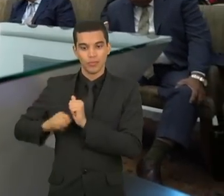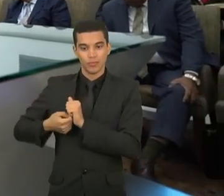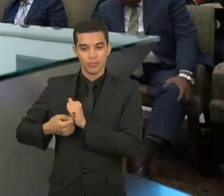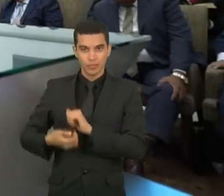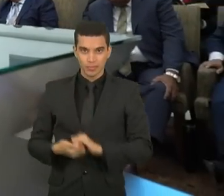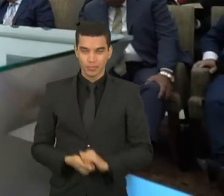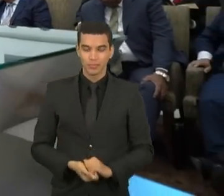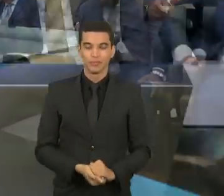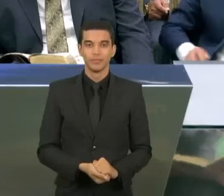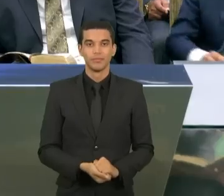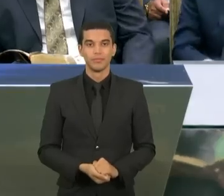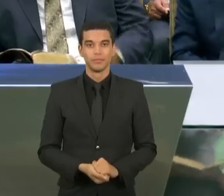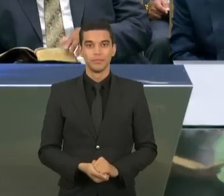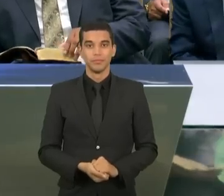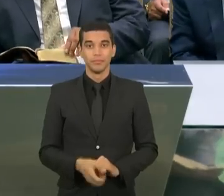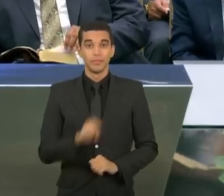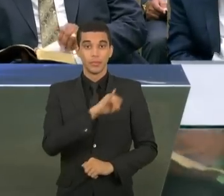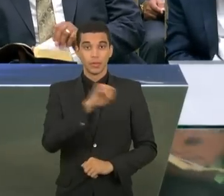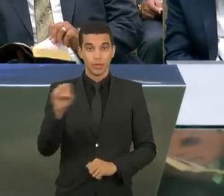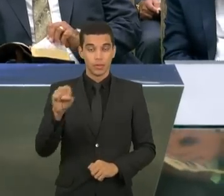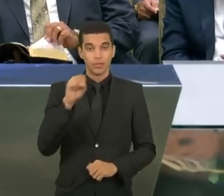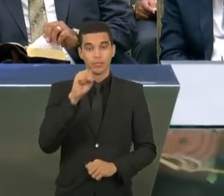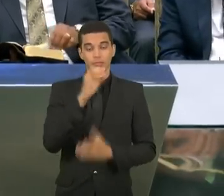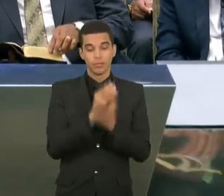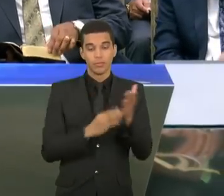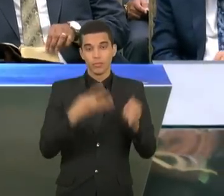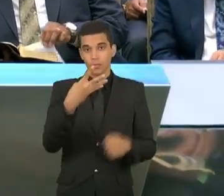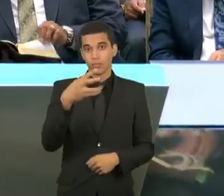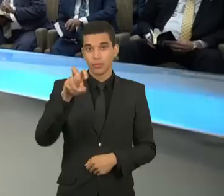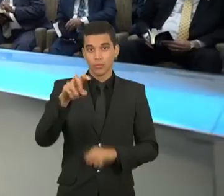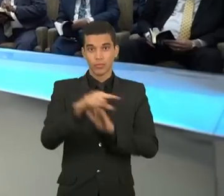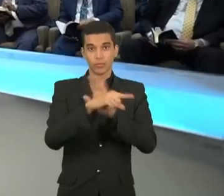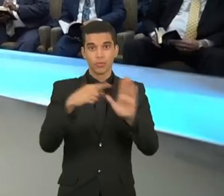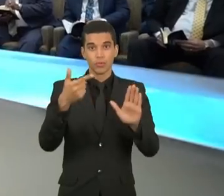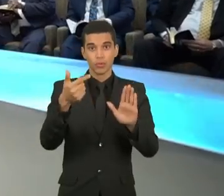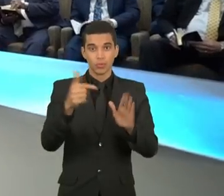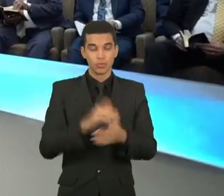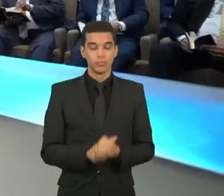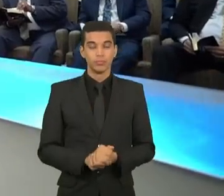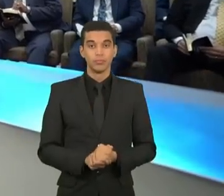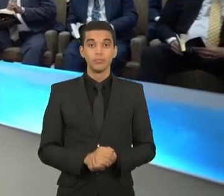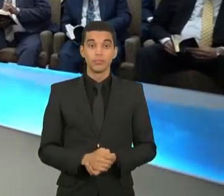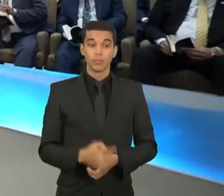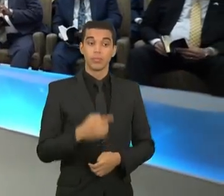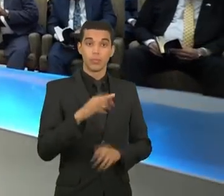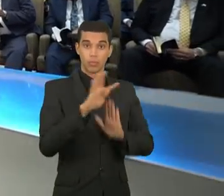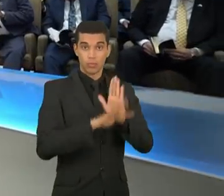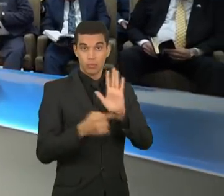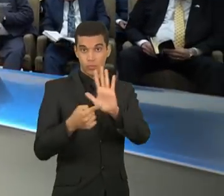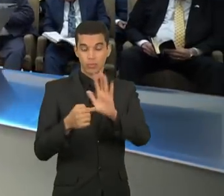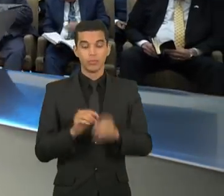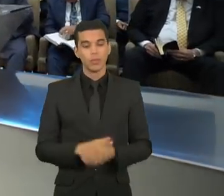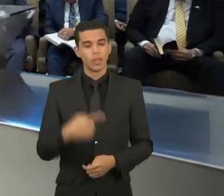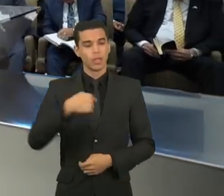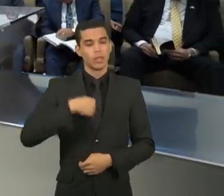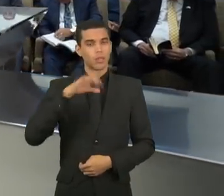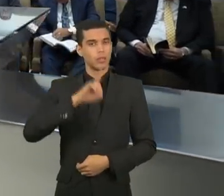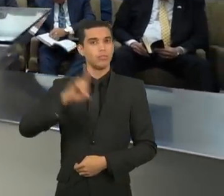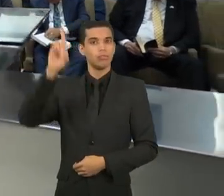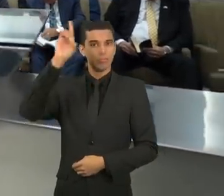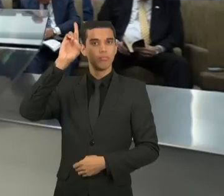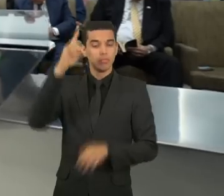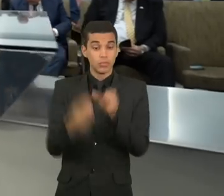Amém. Isaías 45 e 12. Fui eu, diz Deus, que fiz